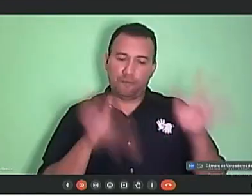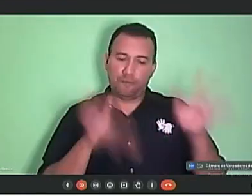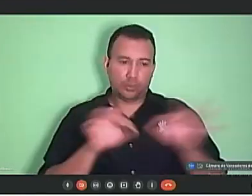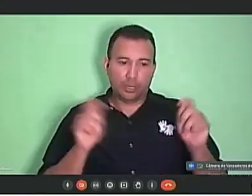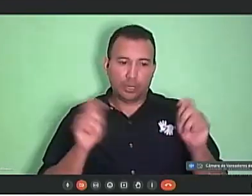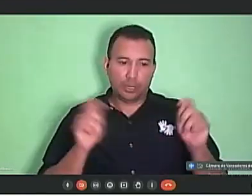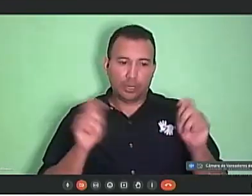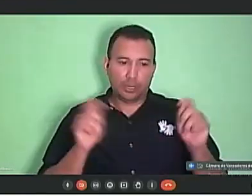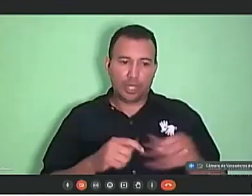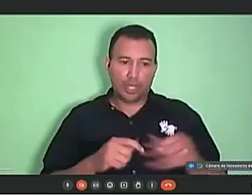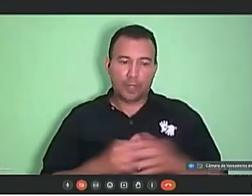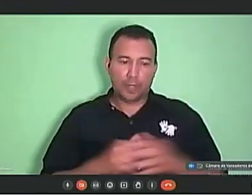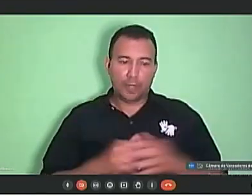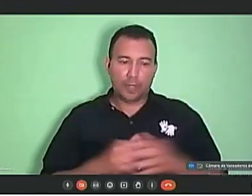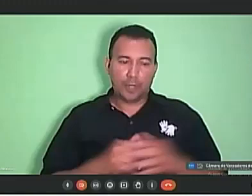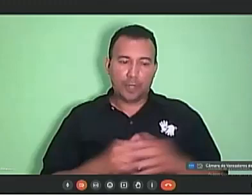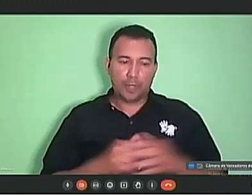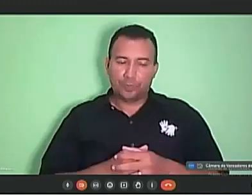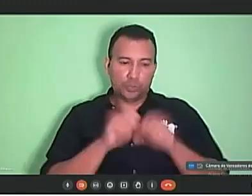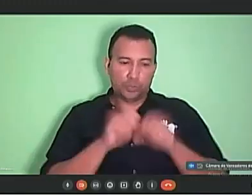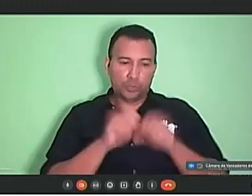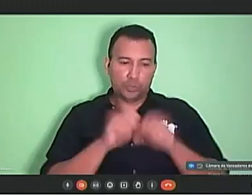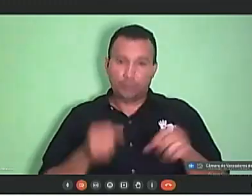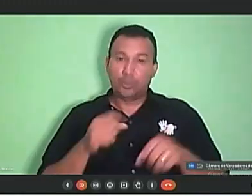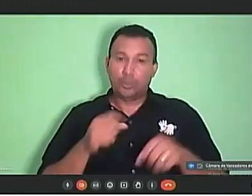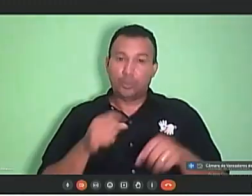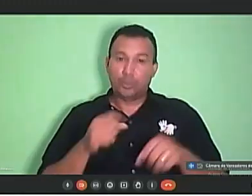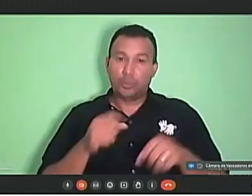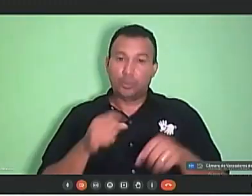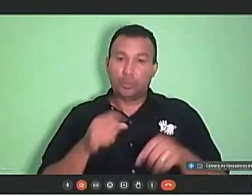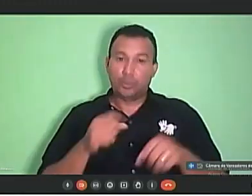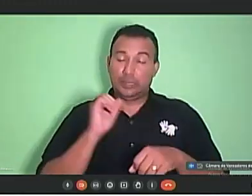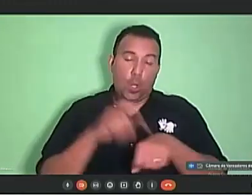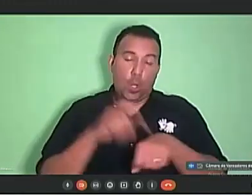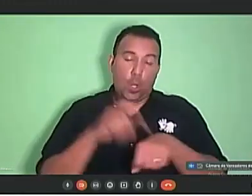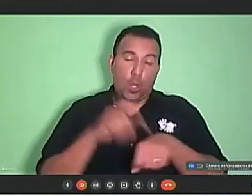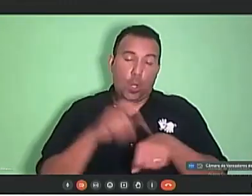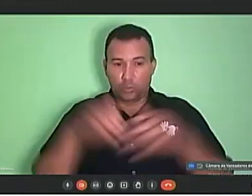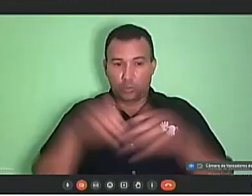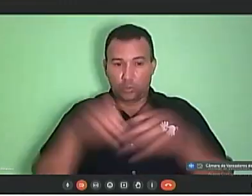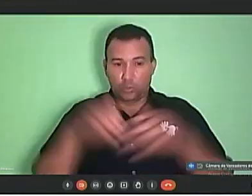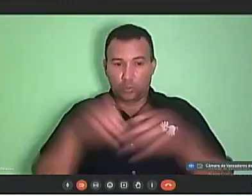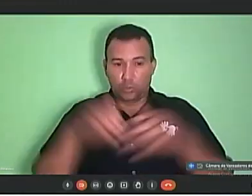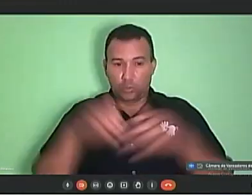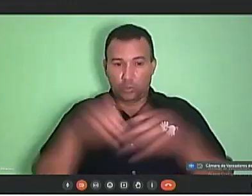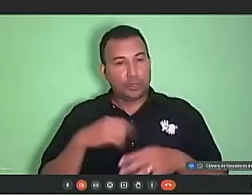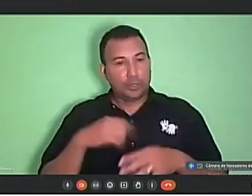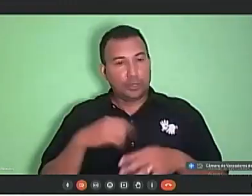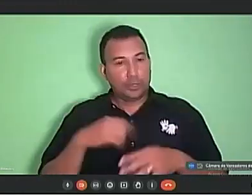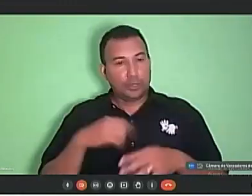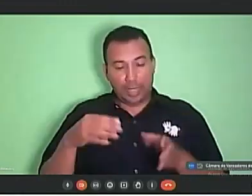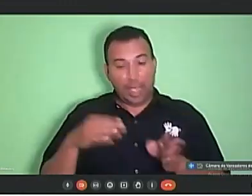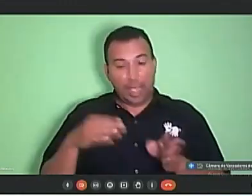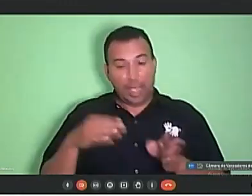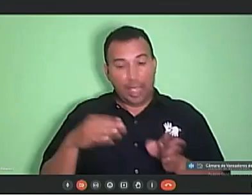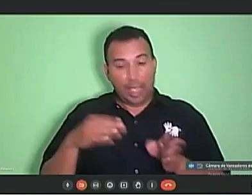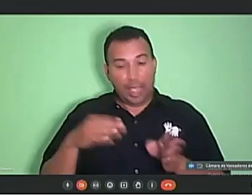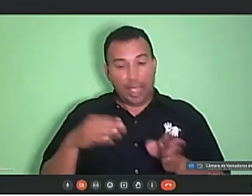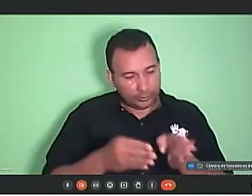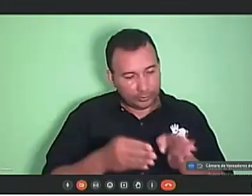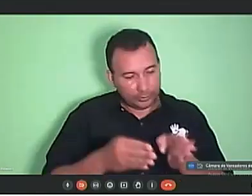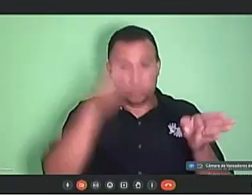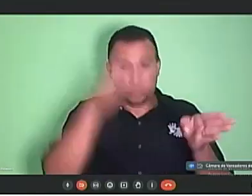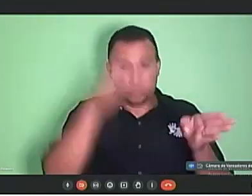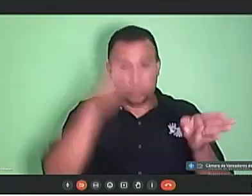do sistema durante a chuva. Então, se a gente tiver um canal dedicado que vai levar essa água da chuva por